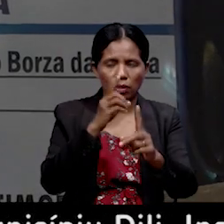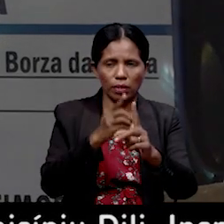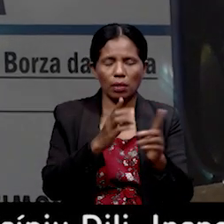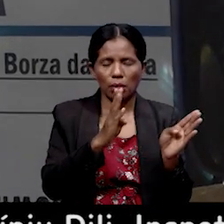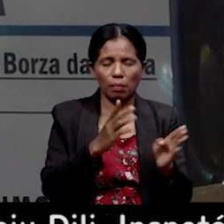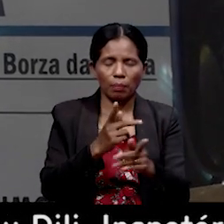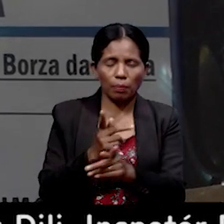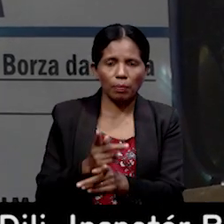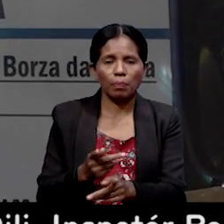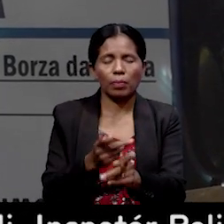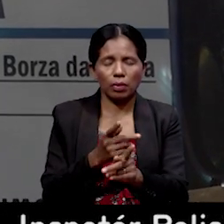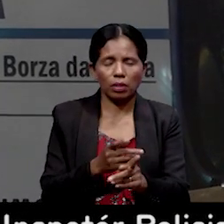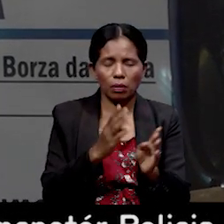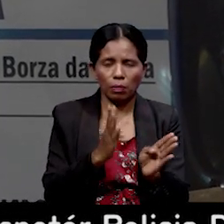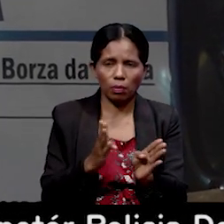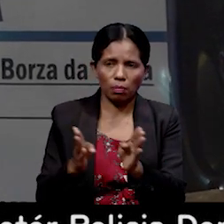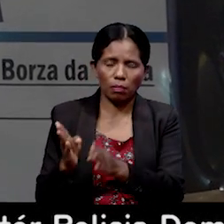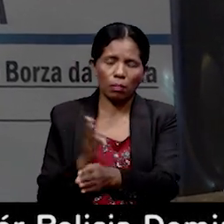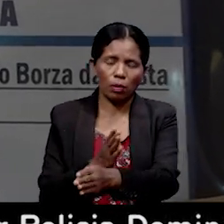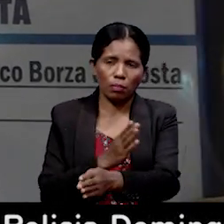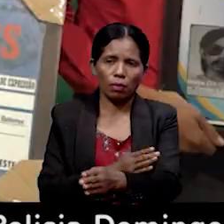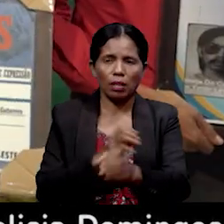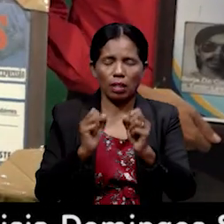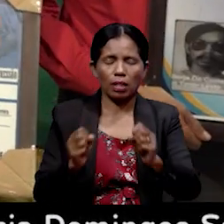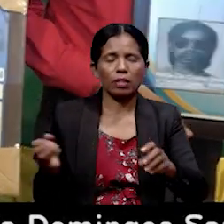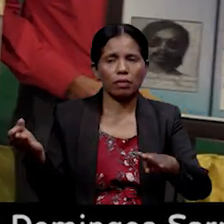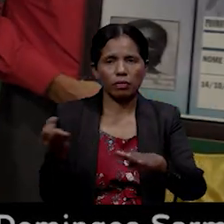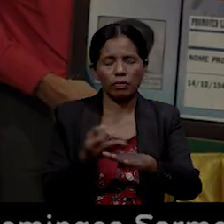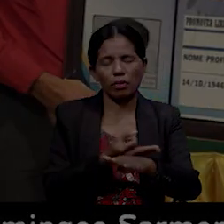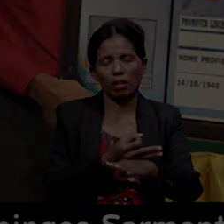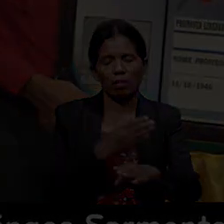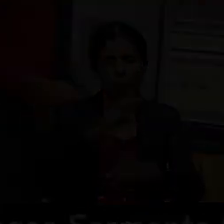promove sainudar patrimonio documento mundial Ferri Soares Ziemen.